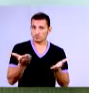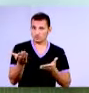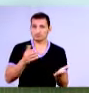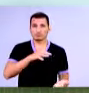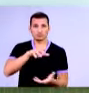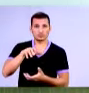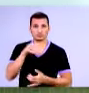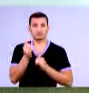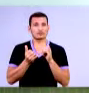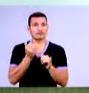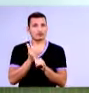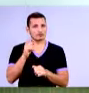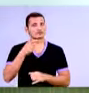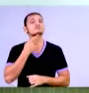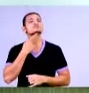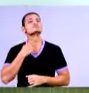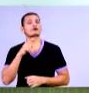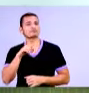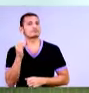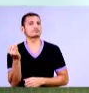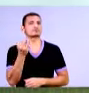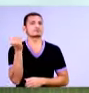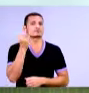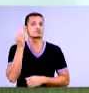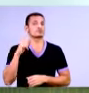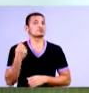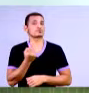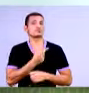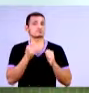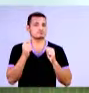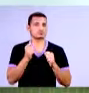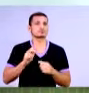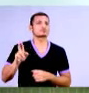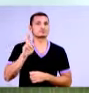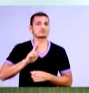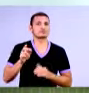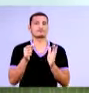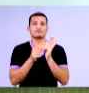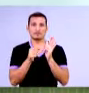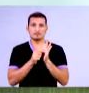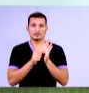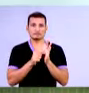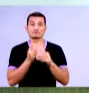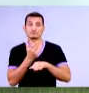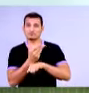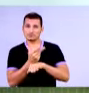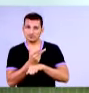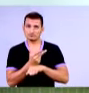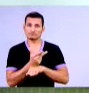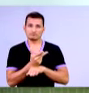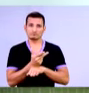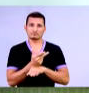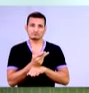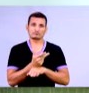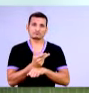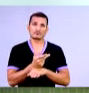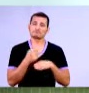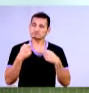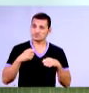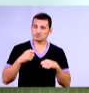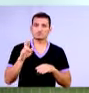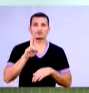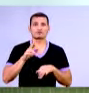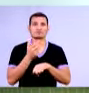ele é desejável, ele é muito importante, né? E nós podemos usar ferramentas multimídias para isso, devemos usar ferramentas multimídia para